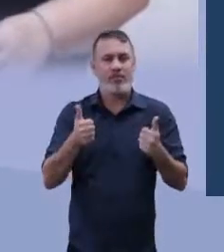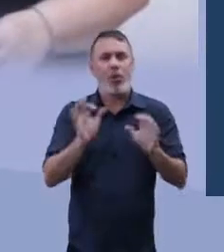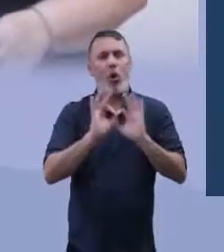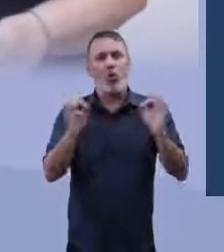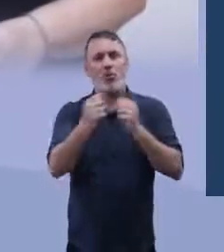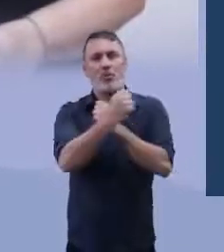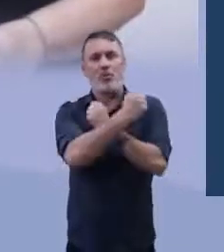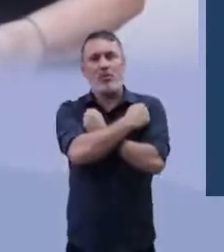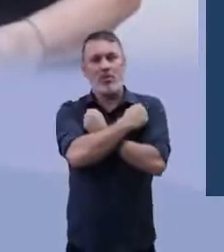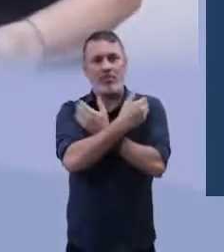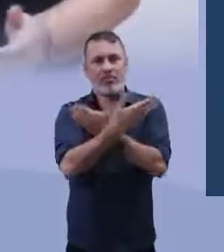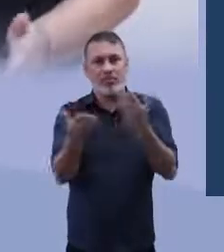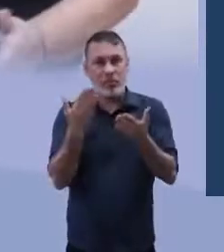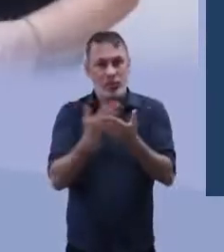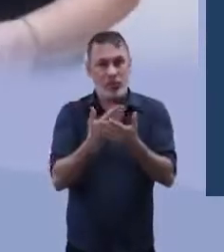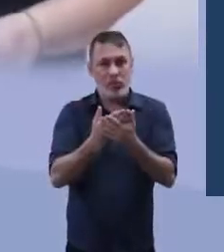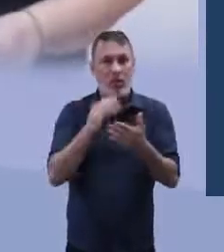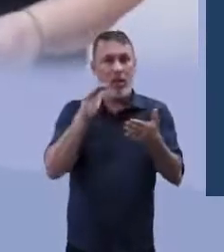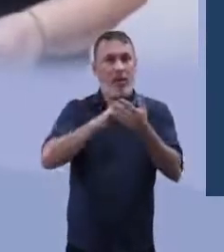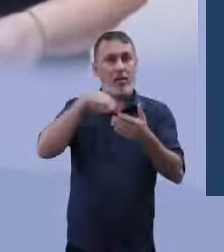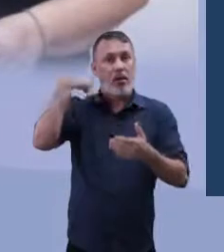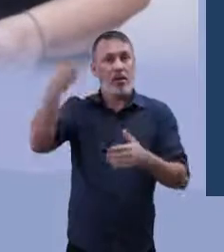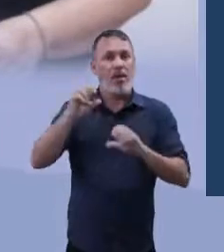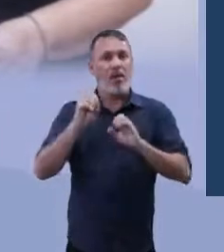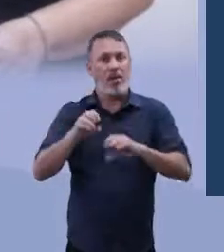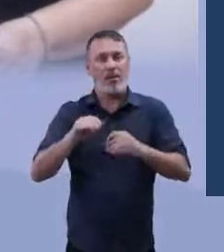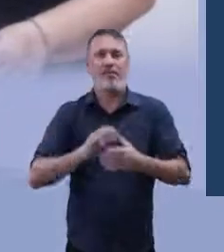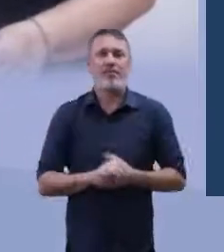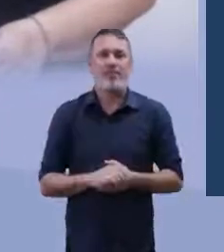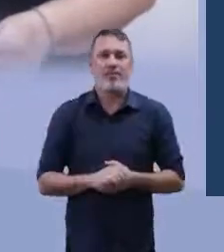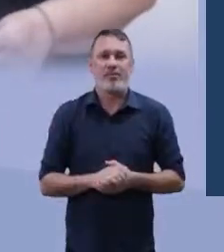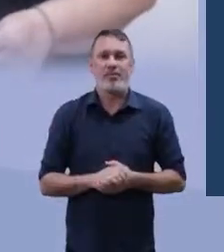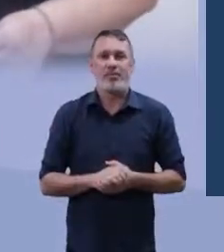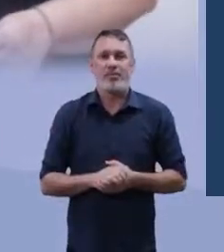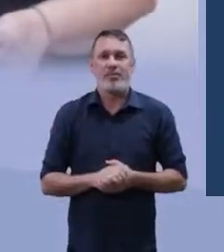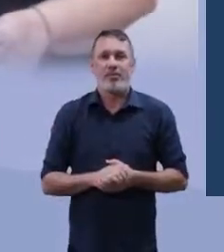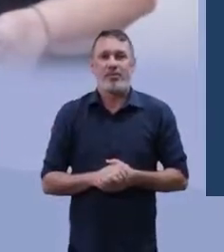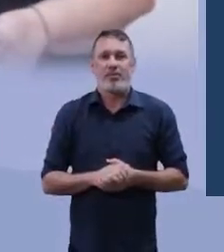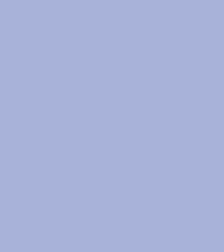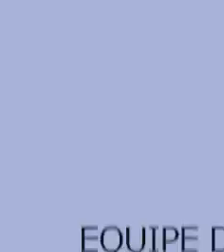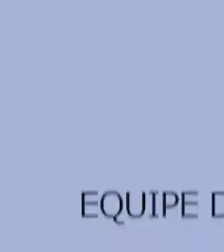nesse período. Ótimos estudos para você, grande abraço e até a nossa próxima aula.